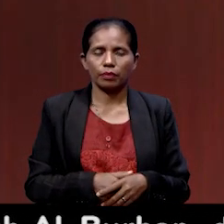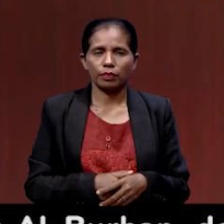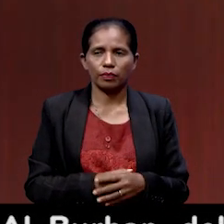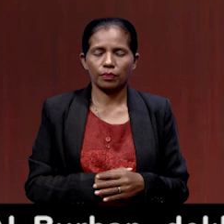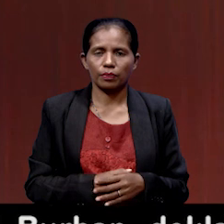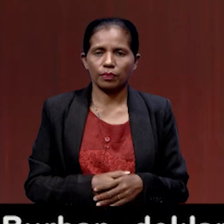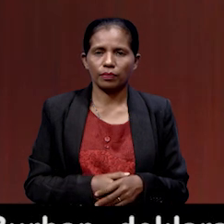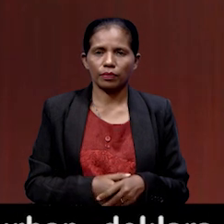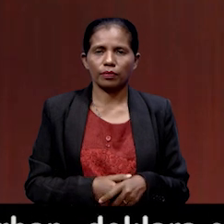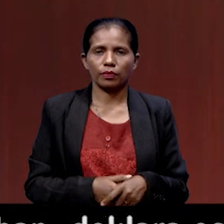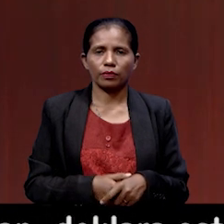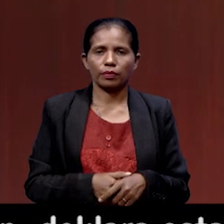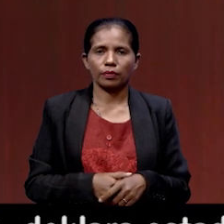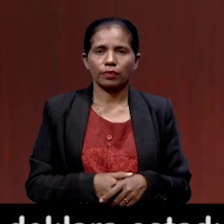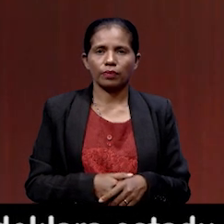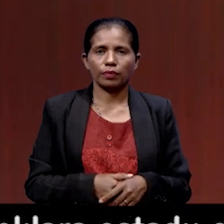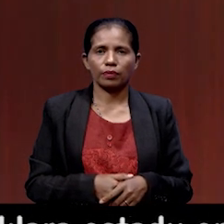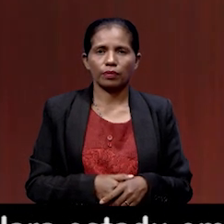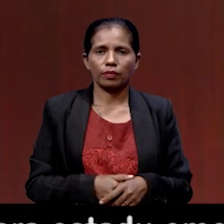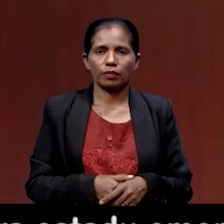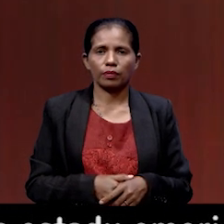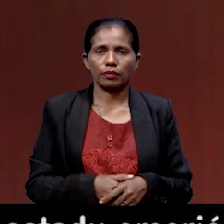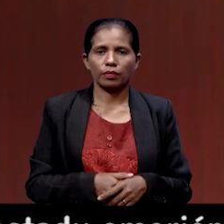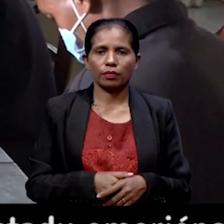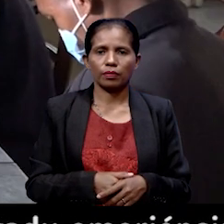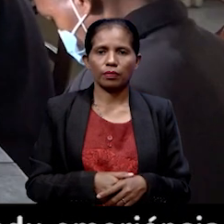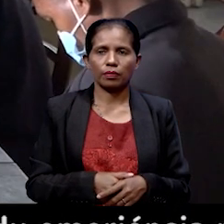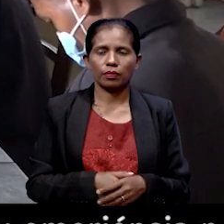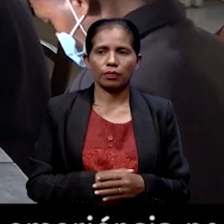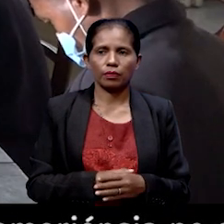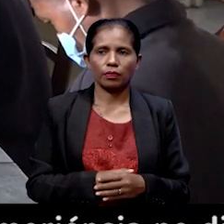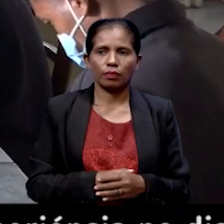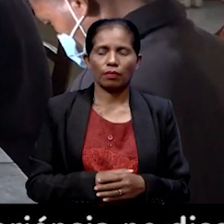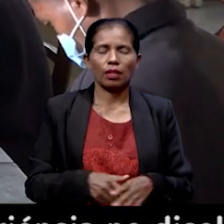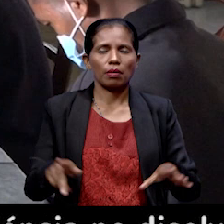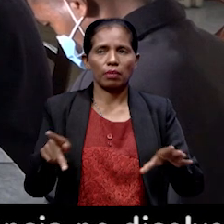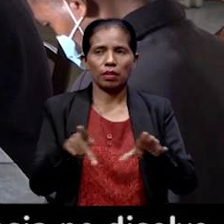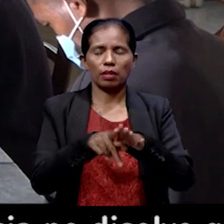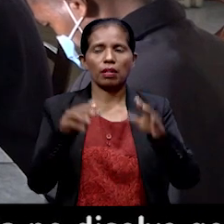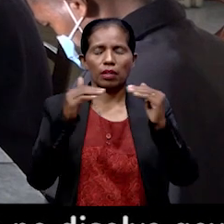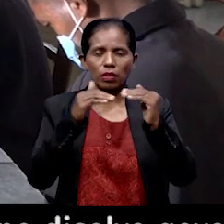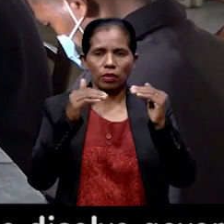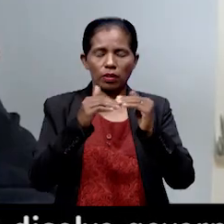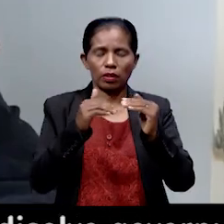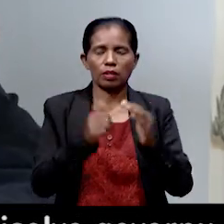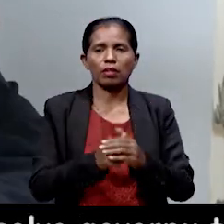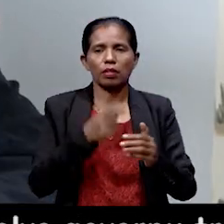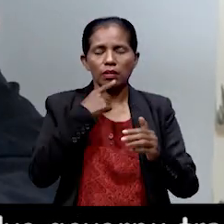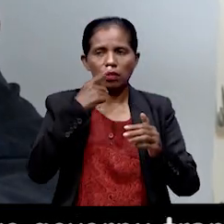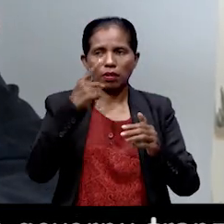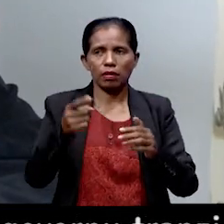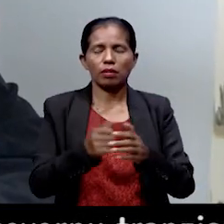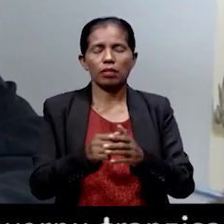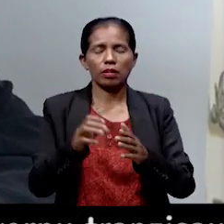designed to prevent them from doing their work their vital work around the world. Rafun participa Cimeira Refere encarregado do negocio